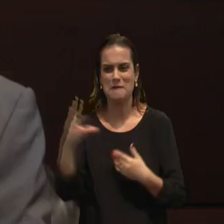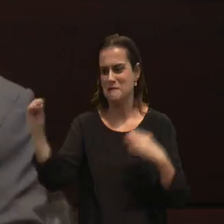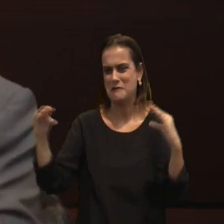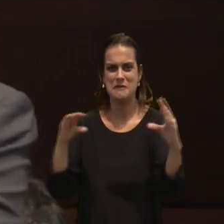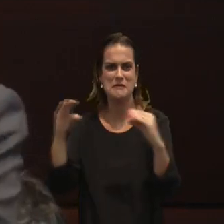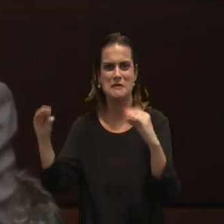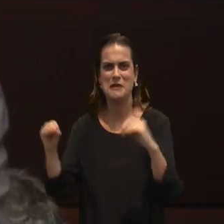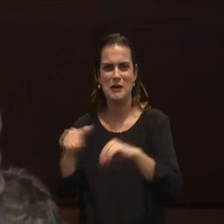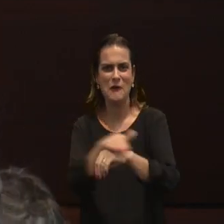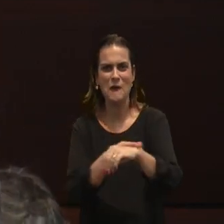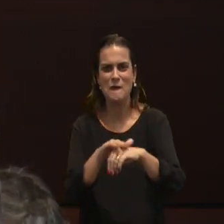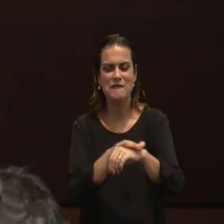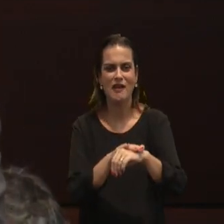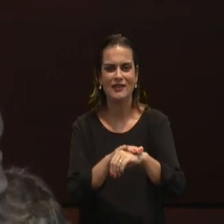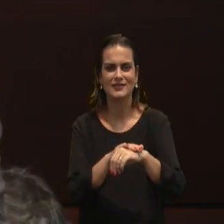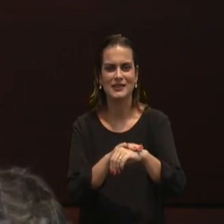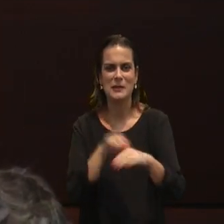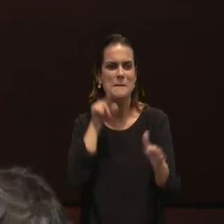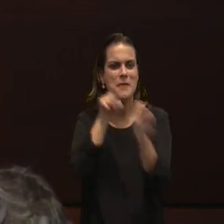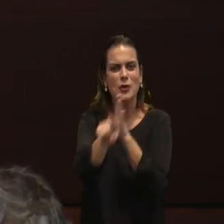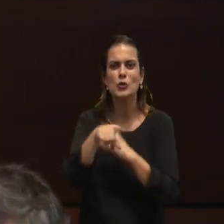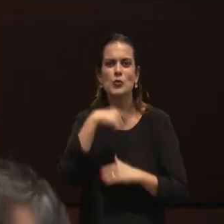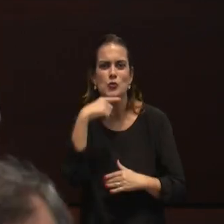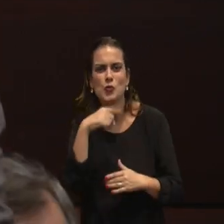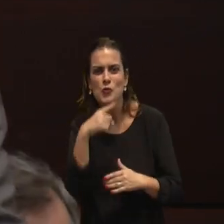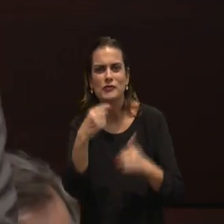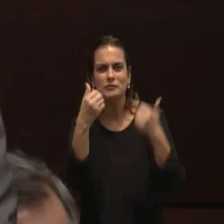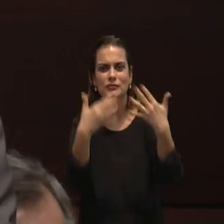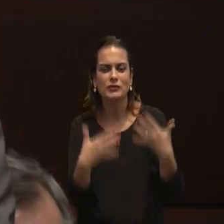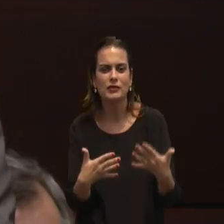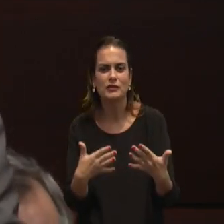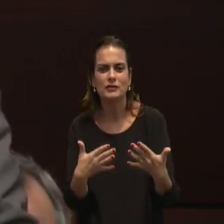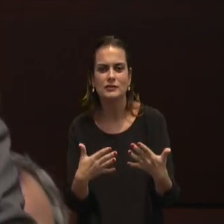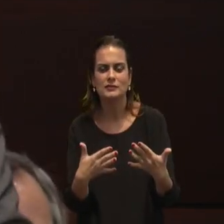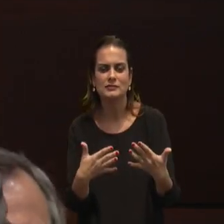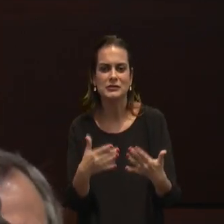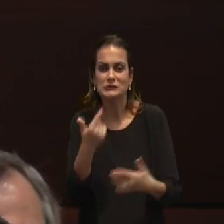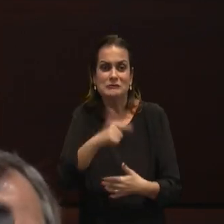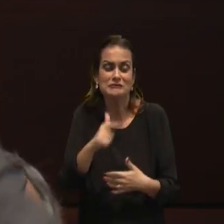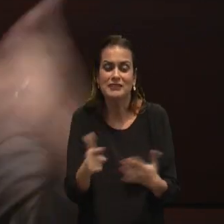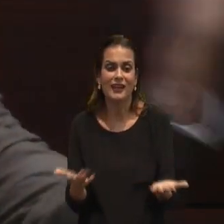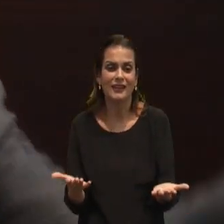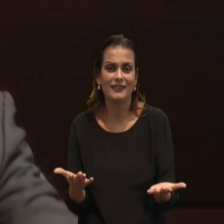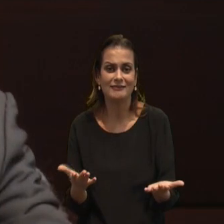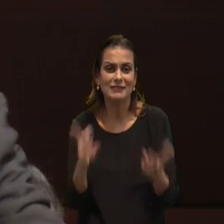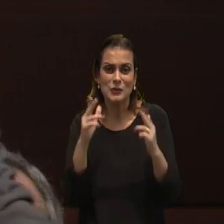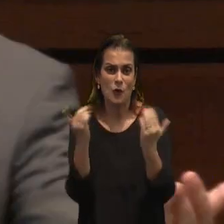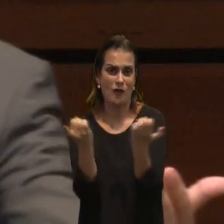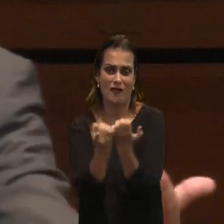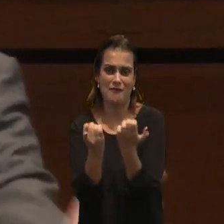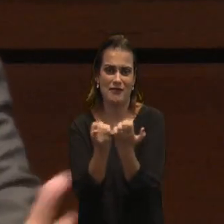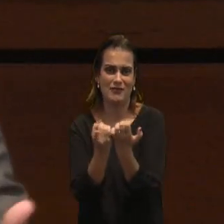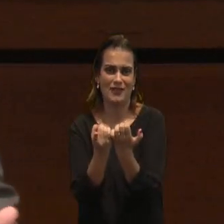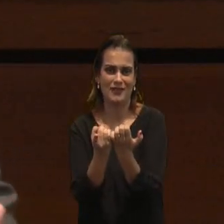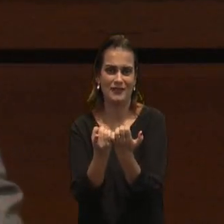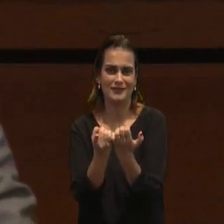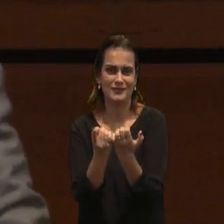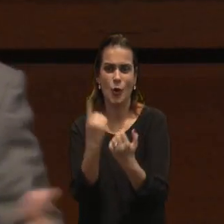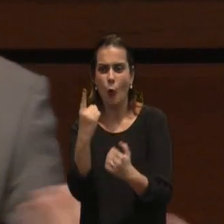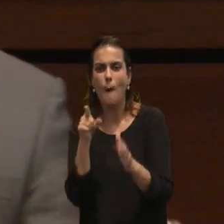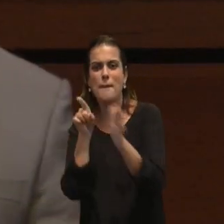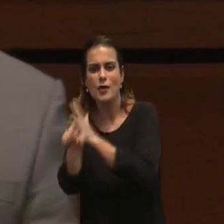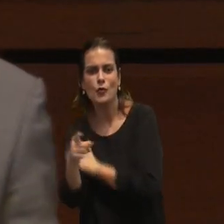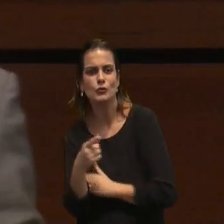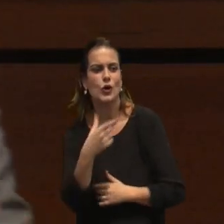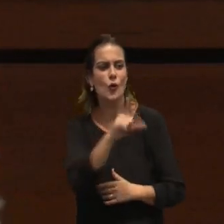em que o professor expõe um conteúdo, o aluno não entende e ele pergunta, e ele participa e o outro participa. Ou seja,